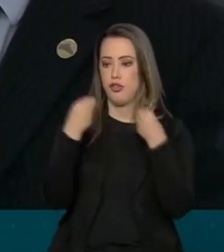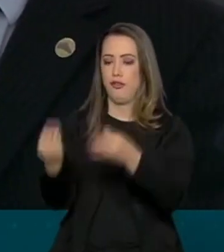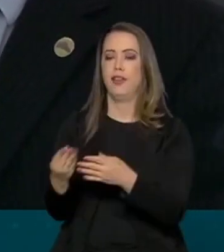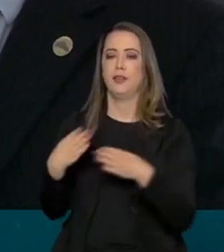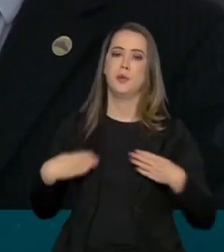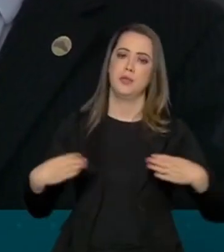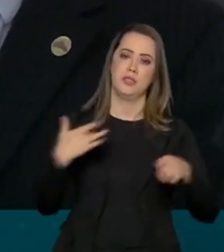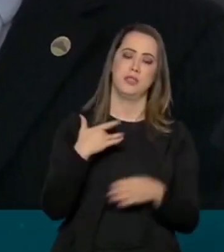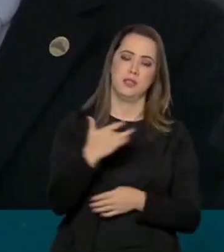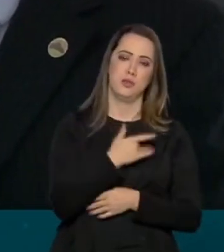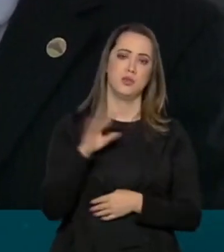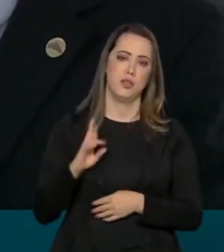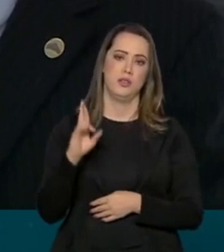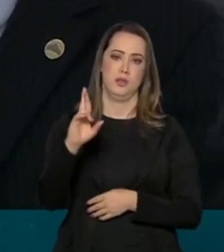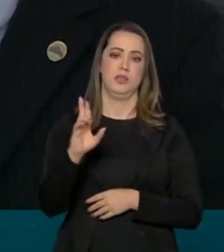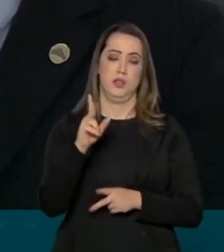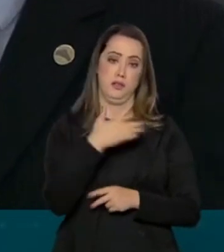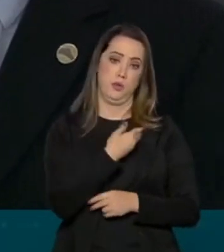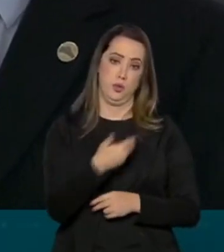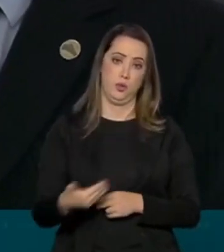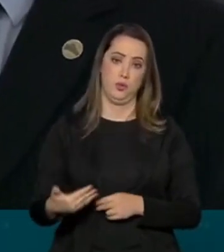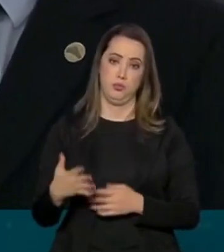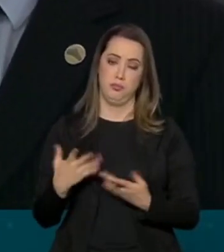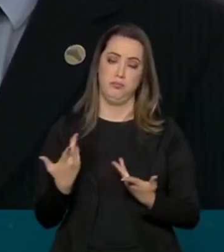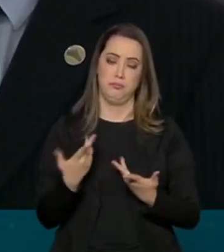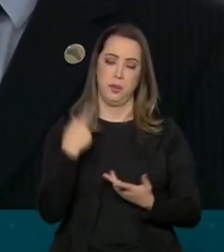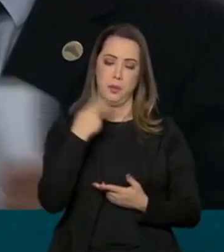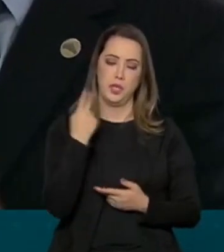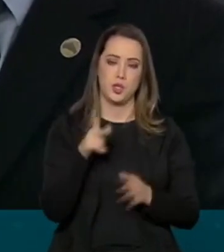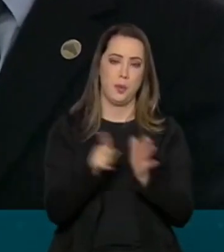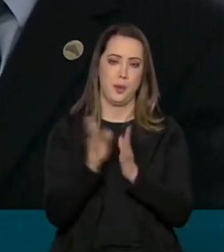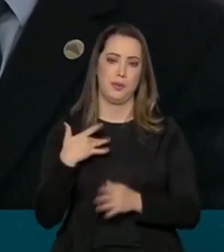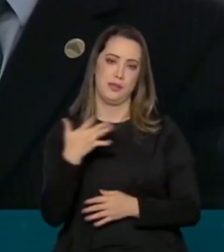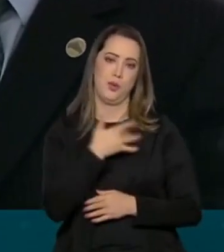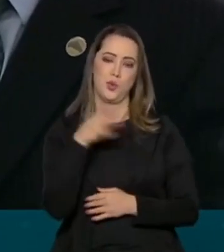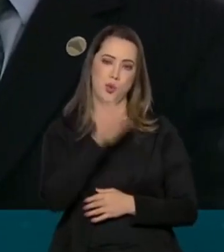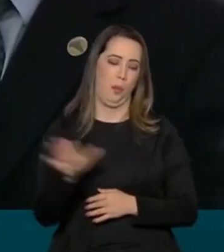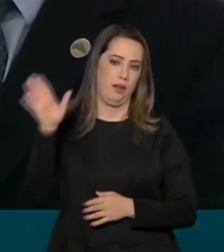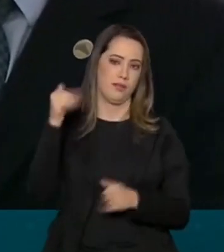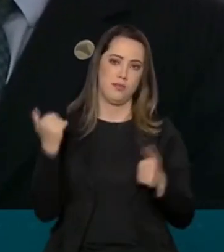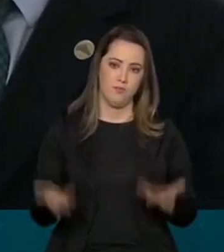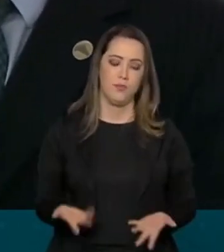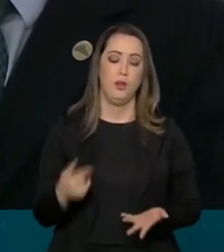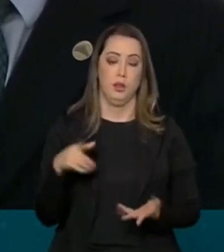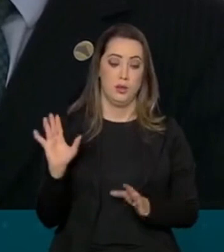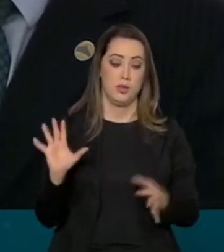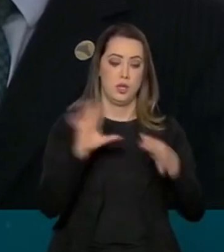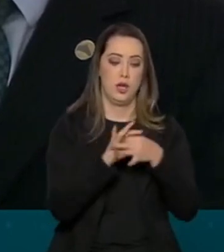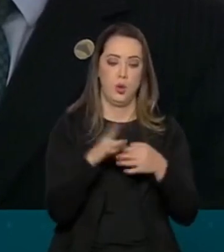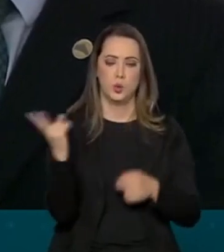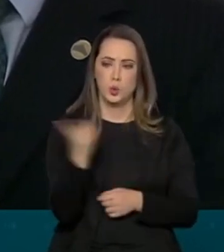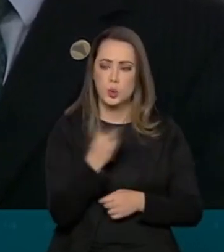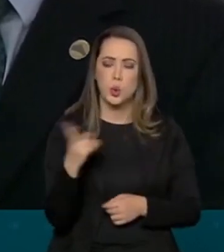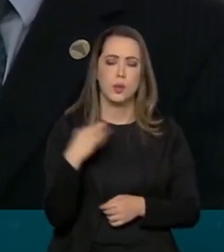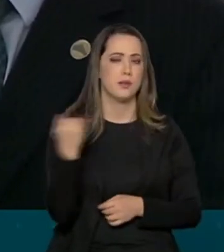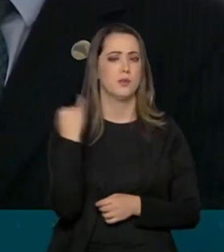Saúde, que obviamente é responsável pela política pública de saúde, então a gente passa para eles, e essa parceria é muito intensa, né? Isso